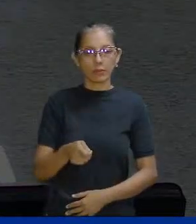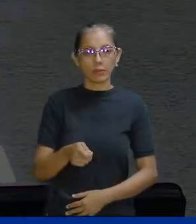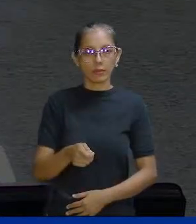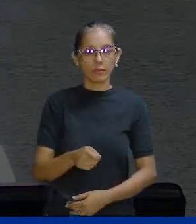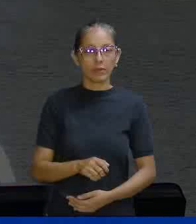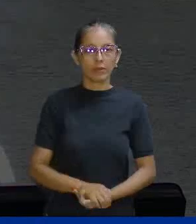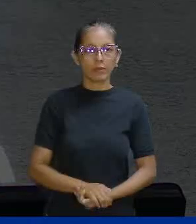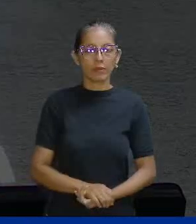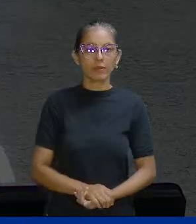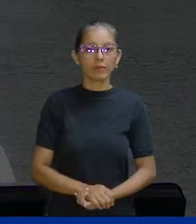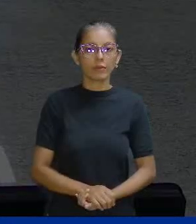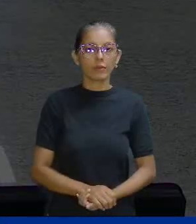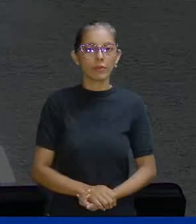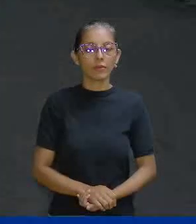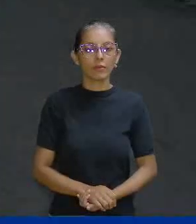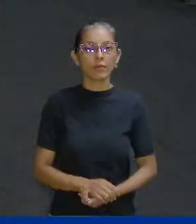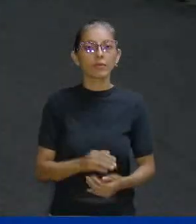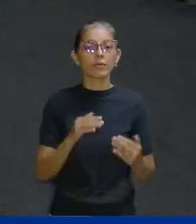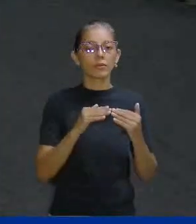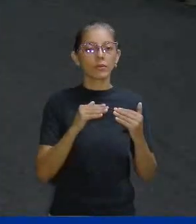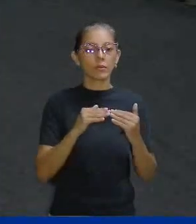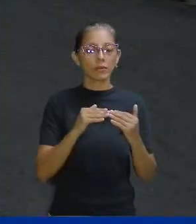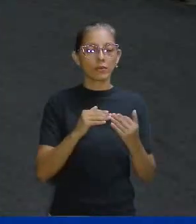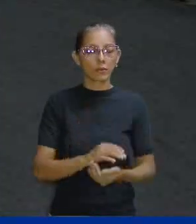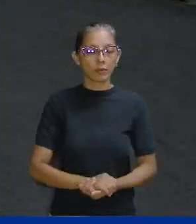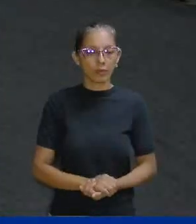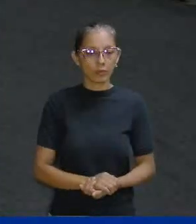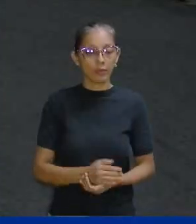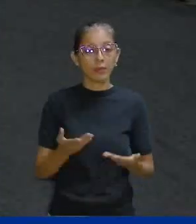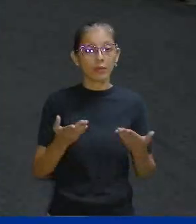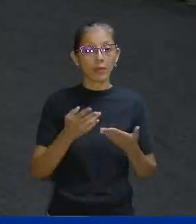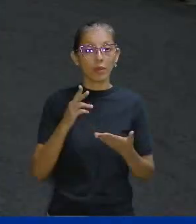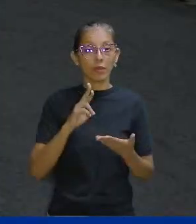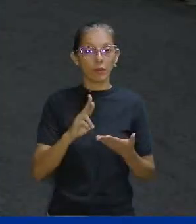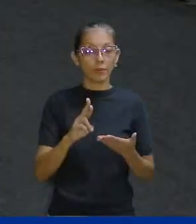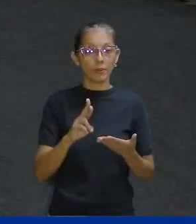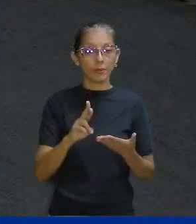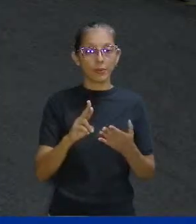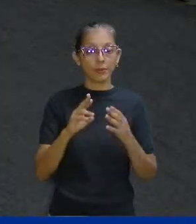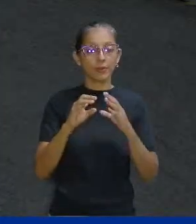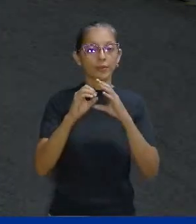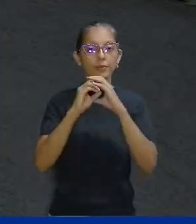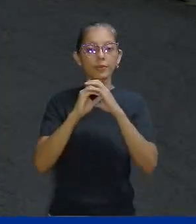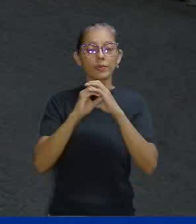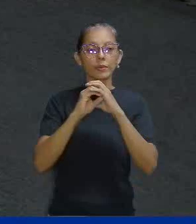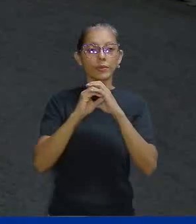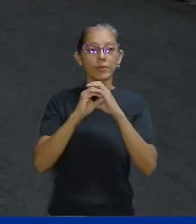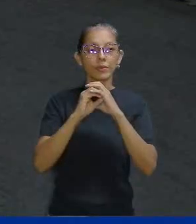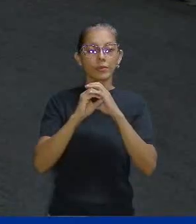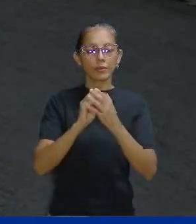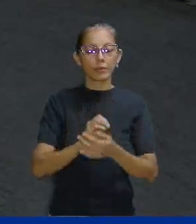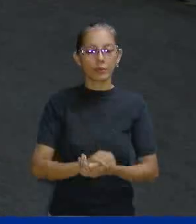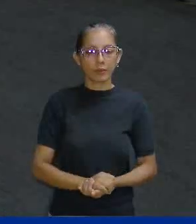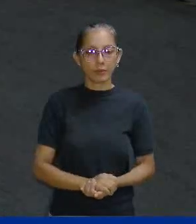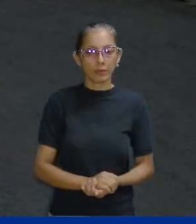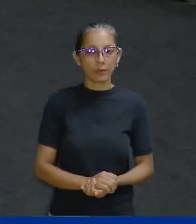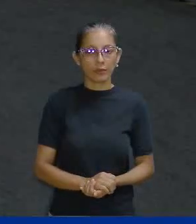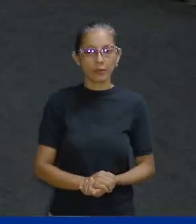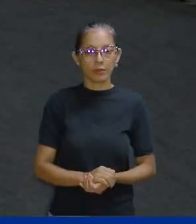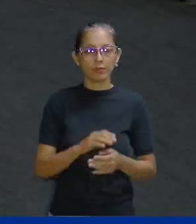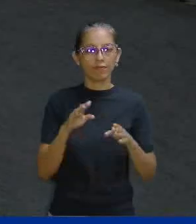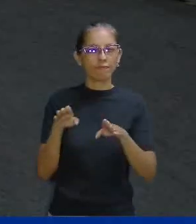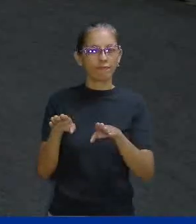Araújo. Acompanho. Eu proclamo o resultado. Ao Regional Eleitoral do Amapá,